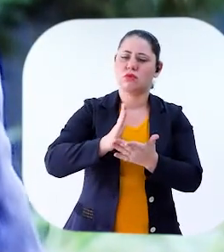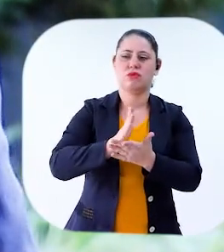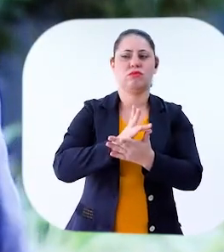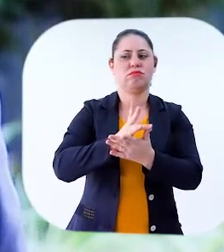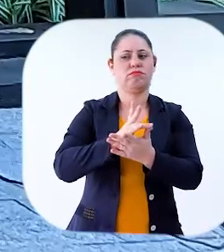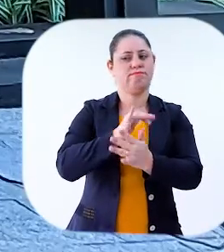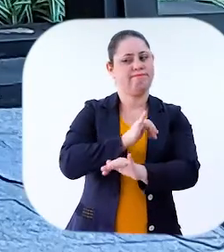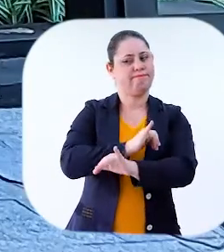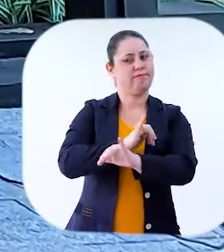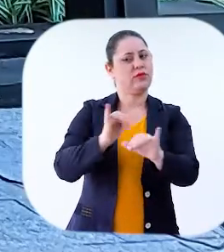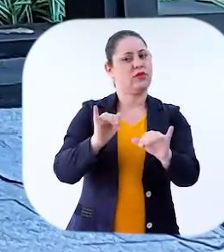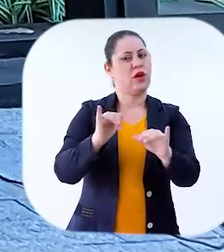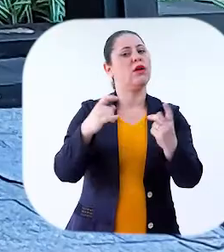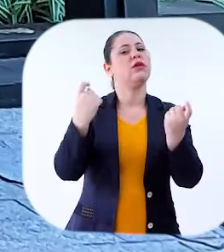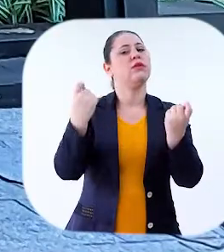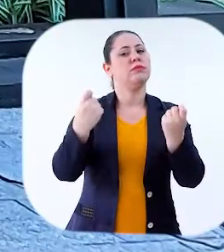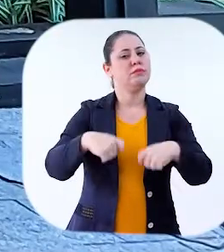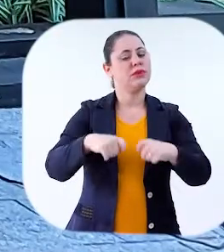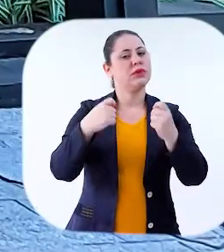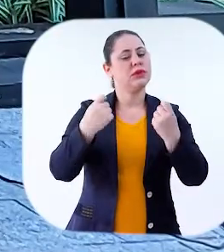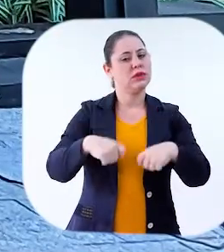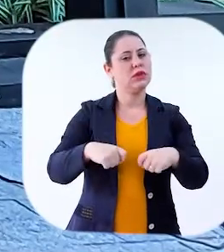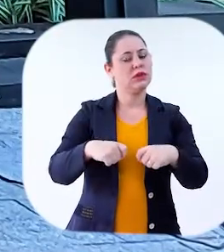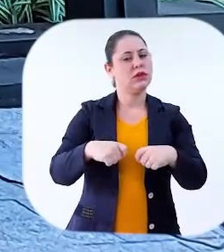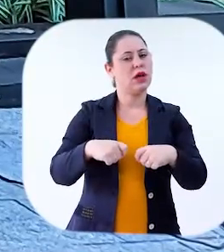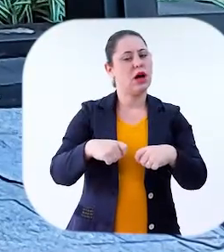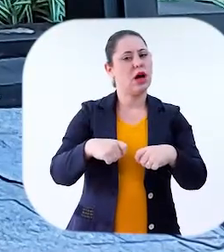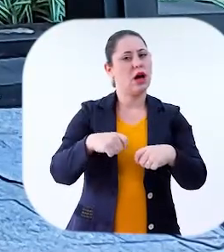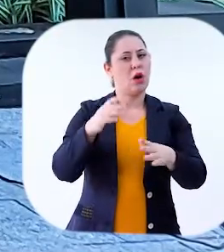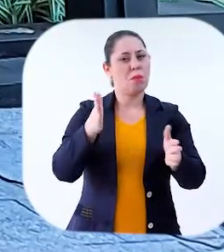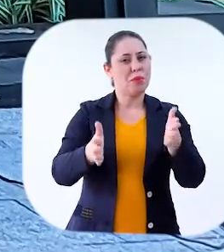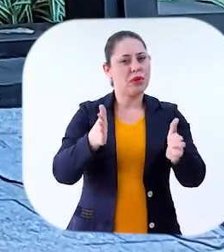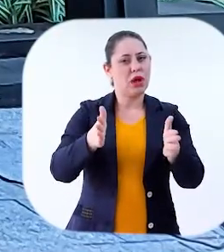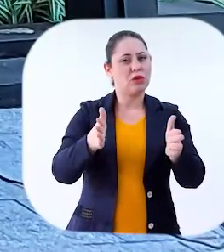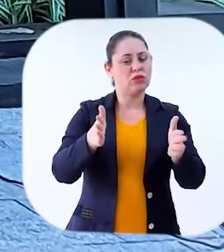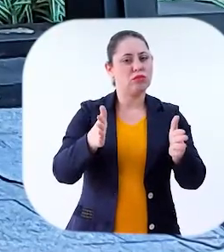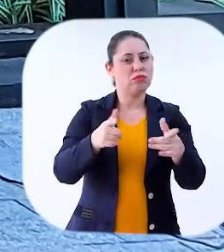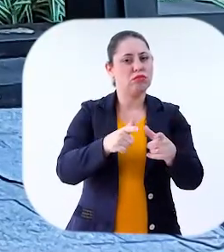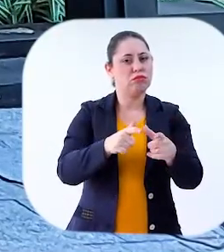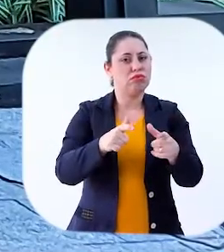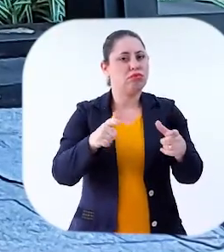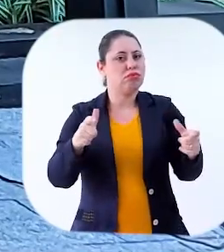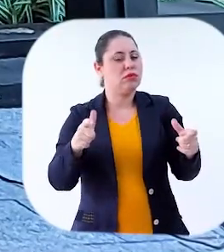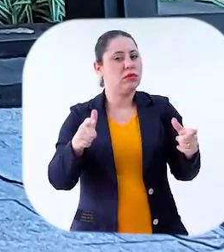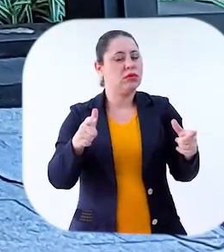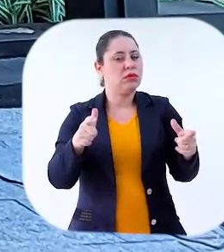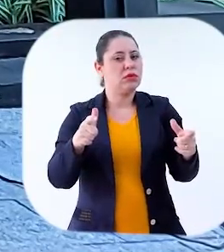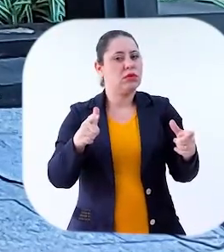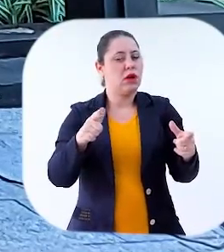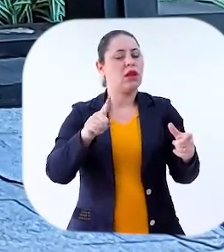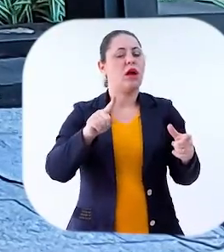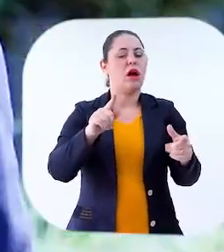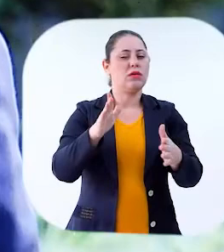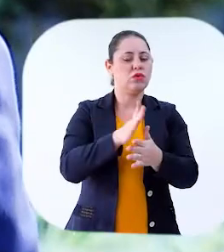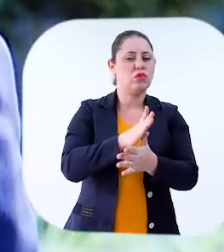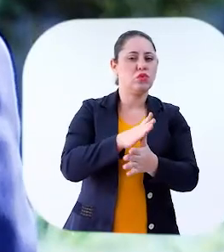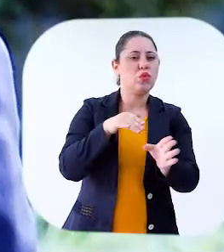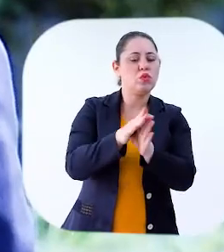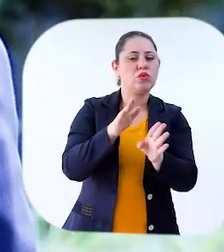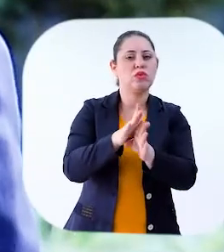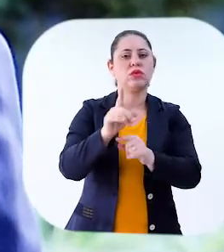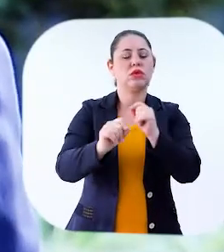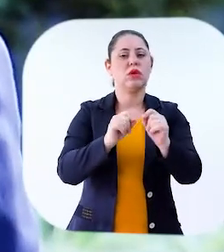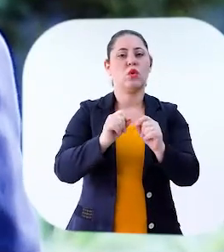alguns diziam, olha, há necessidade de prorrogar o mandato, por exemplo. Até se cogitou isso, que